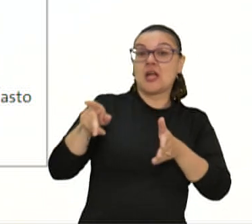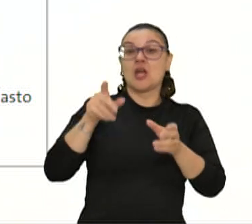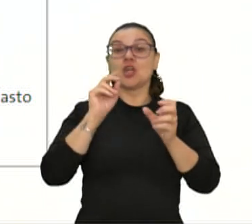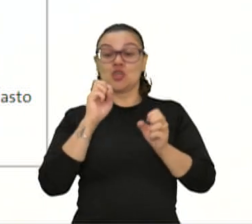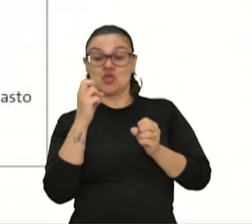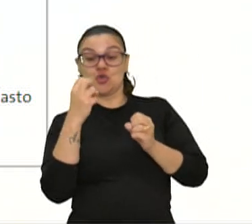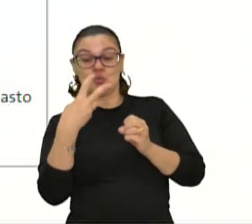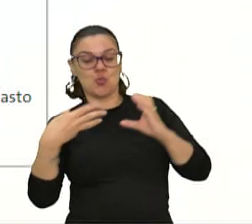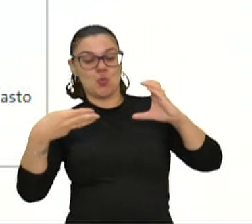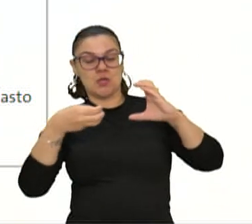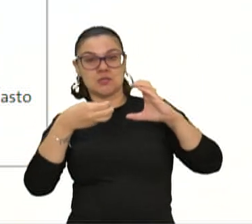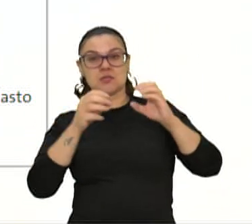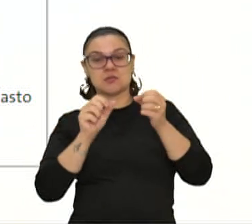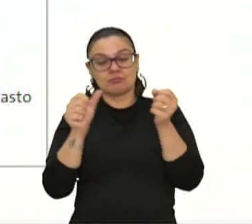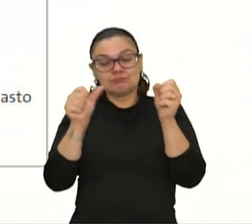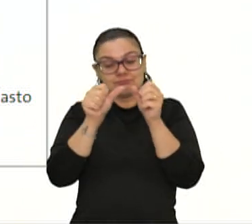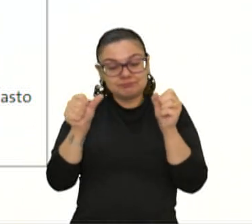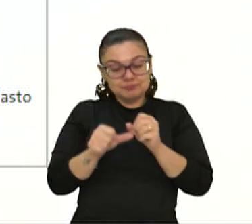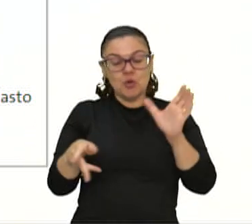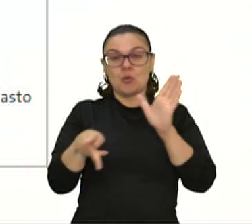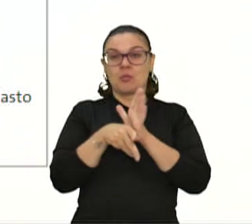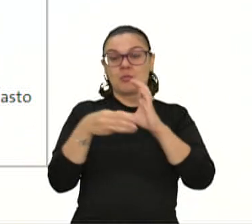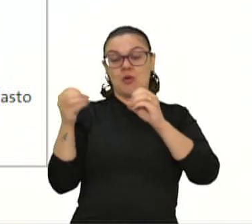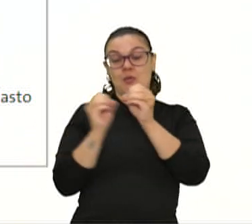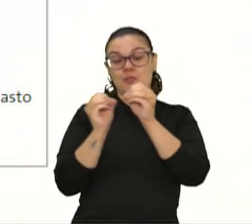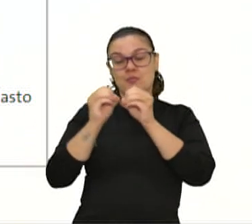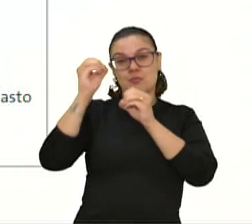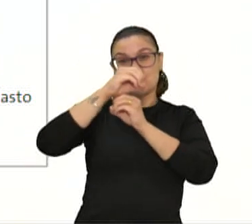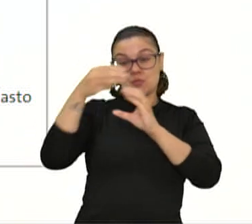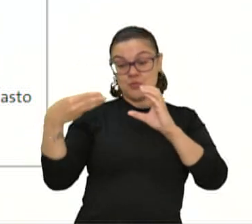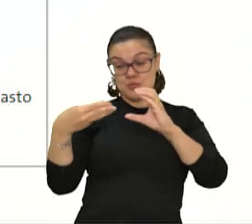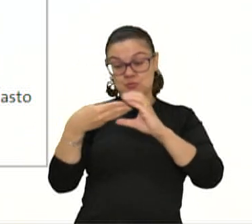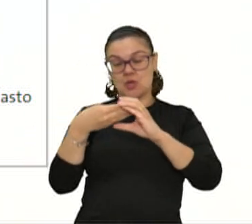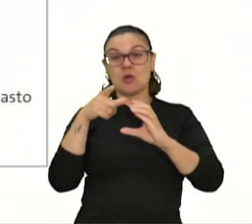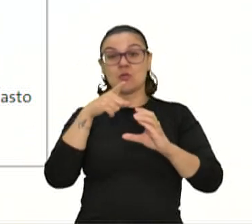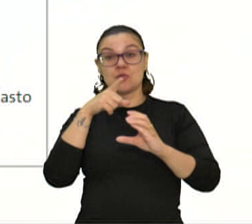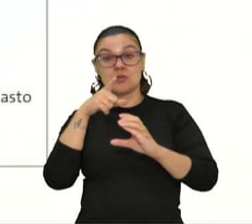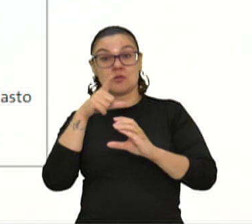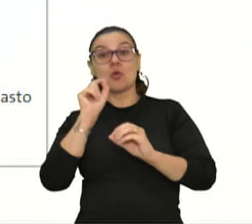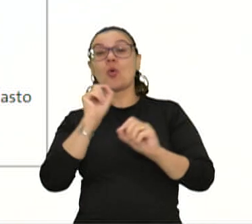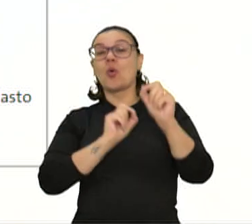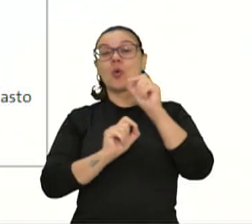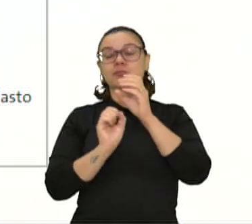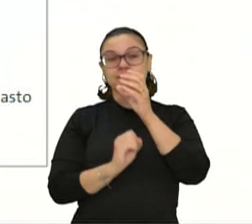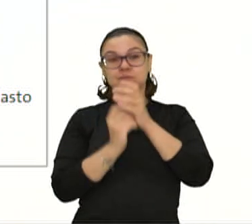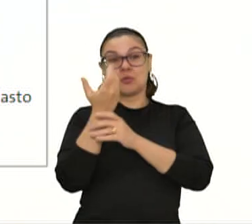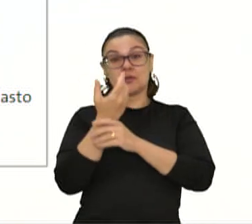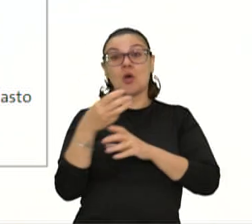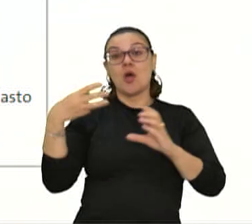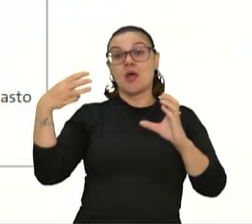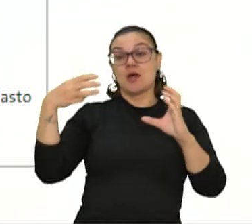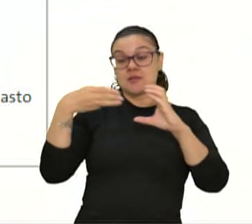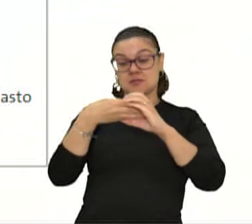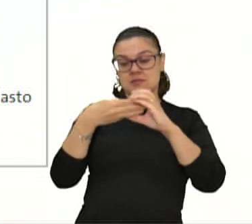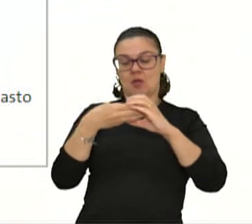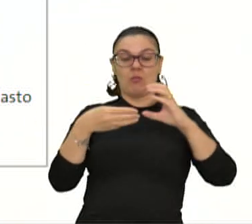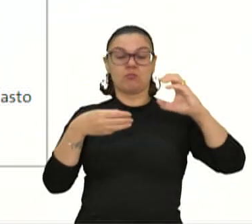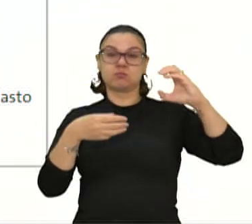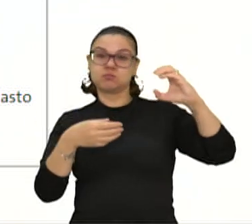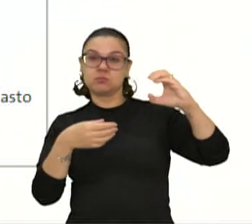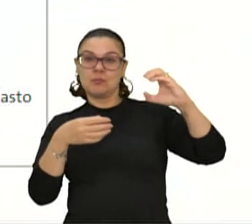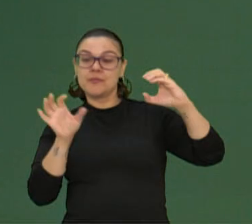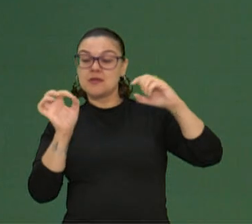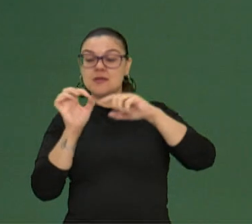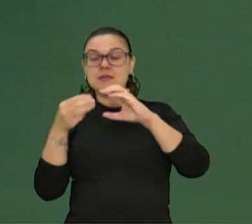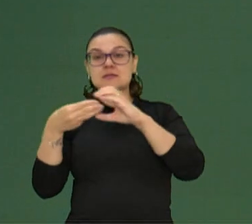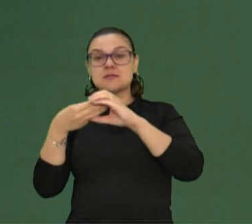estruturas do interior da célula surgiram dessa maneira. Havia uma célula maior que englobou uma célula menor, mas